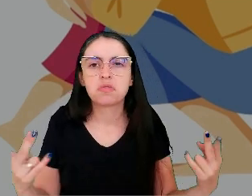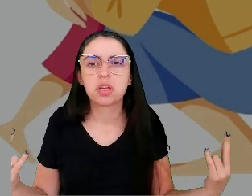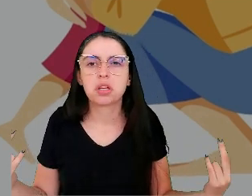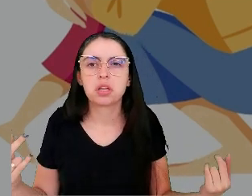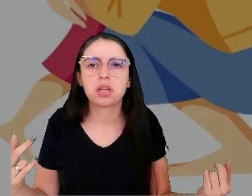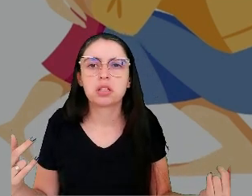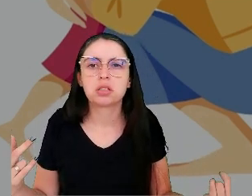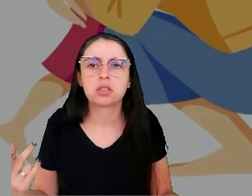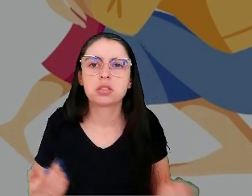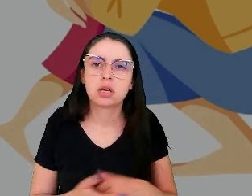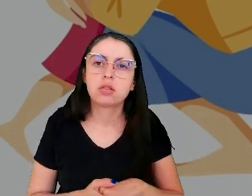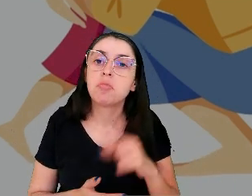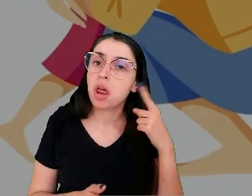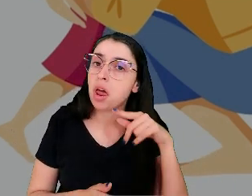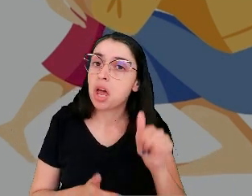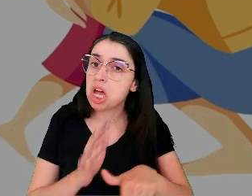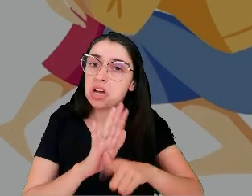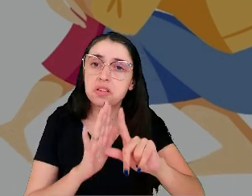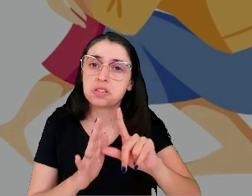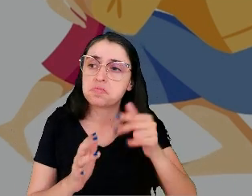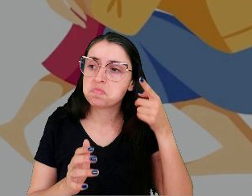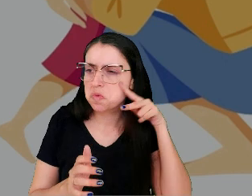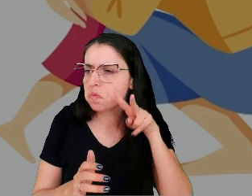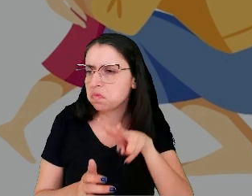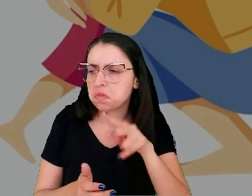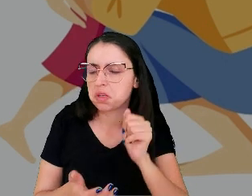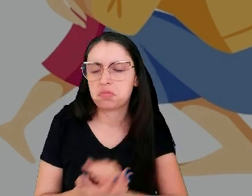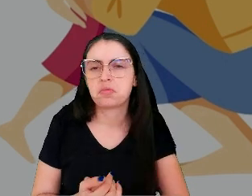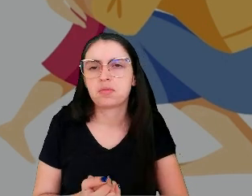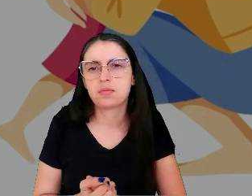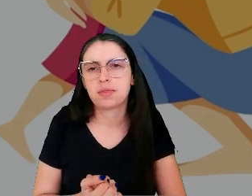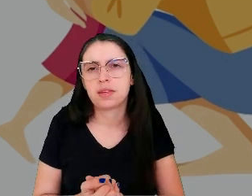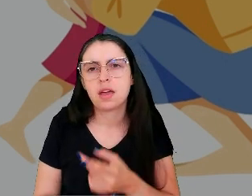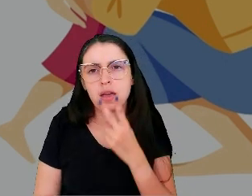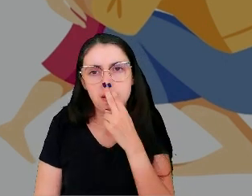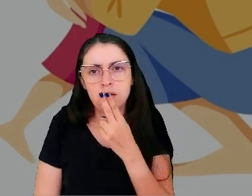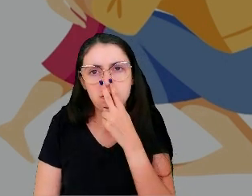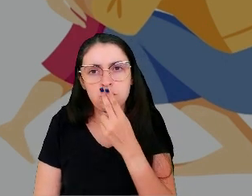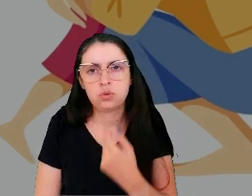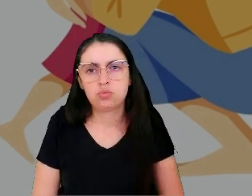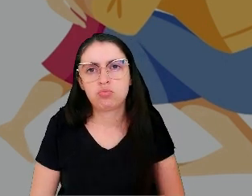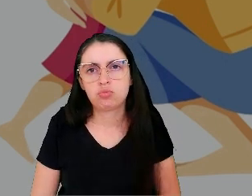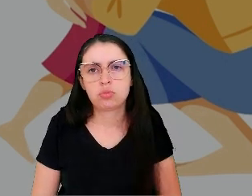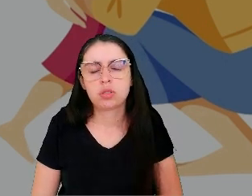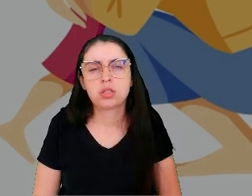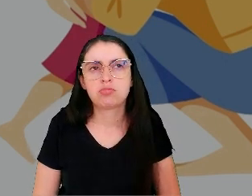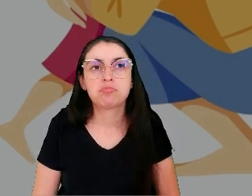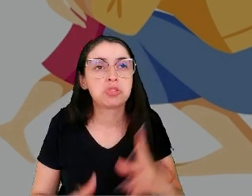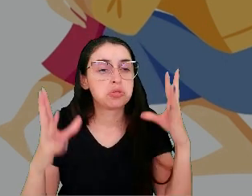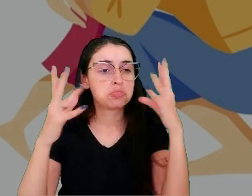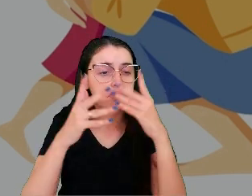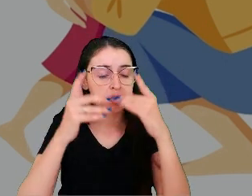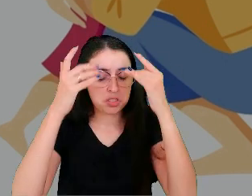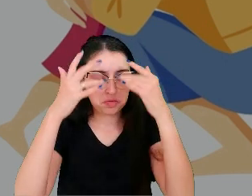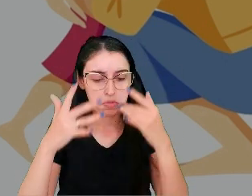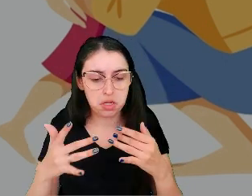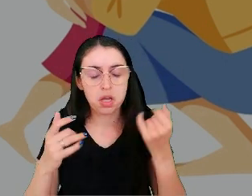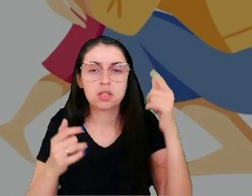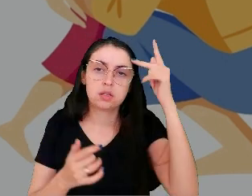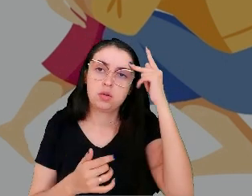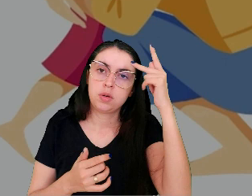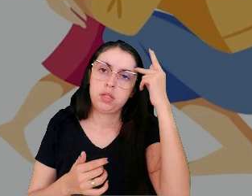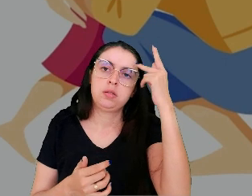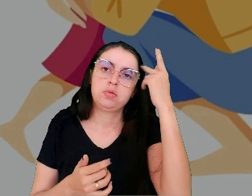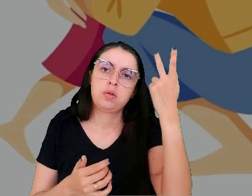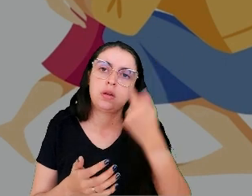uma captura que a gente na hora não tinha se dado conta. Então eu acho que, em síntese, essa história eu